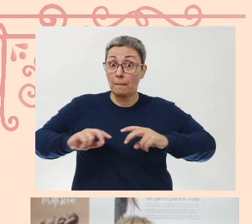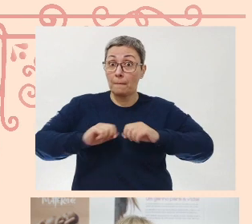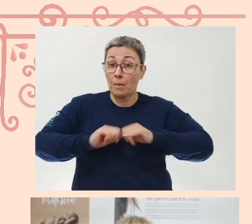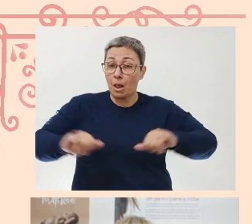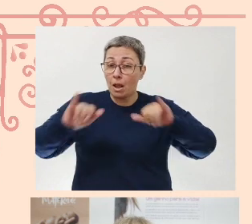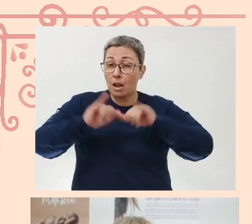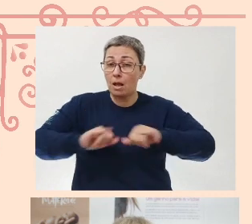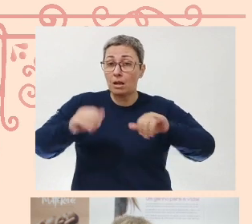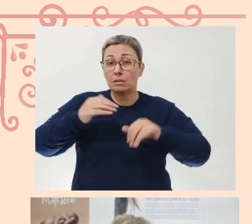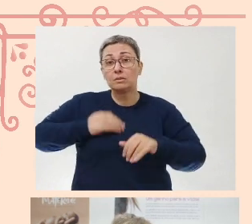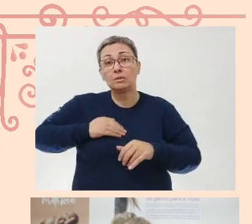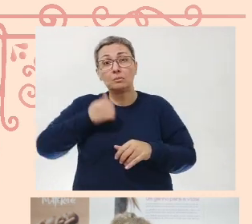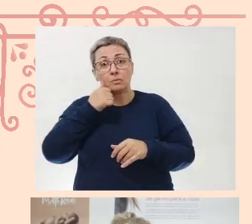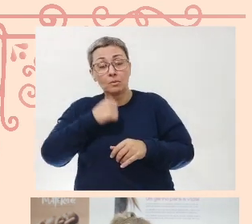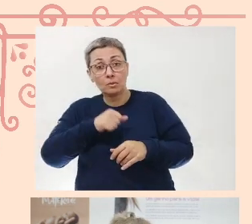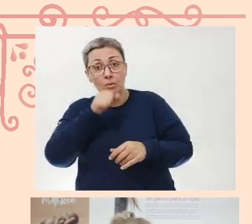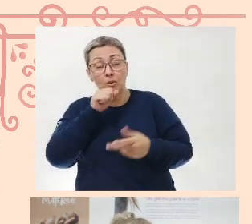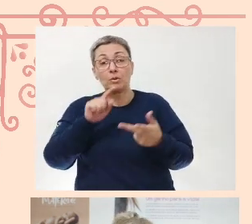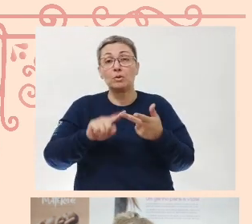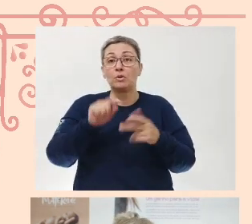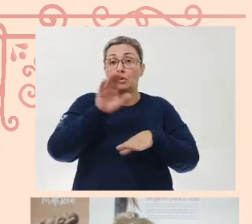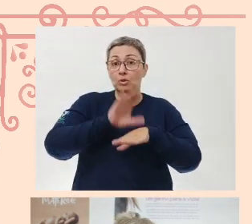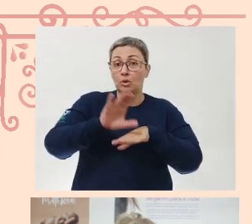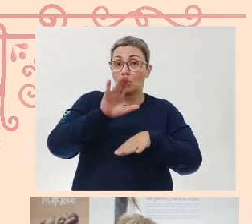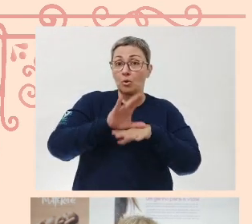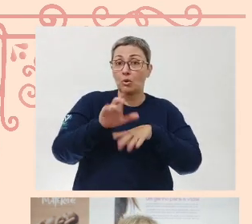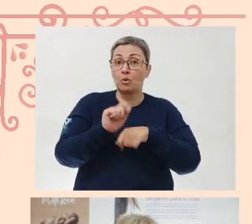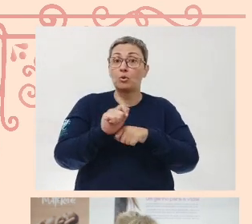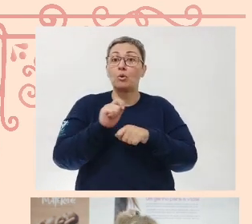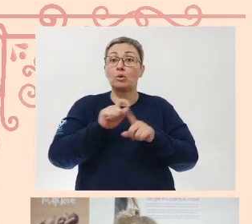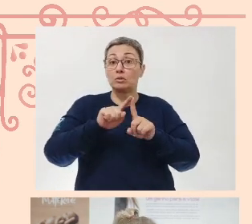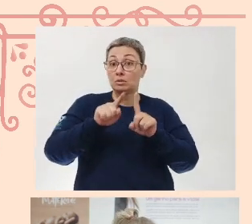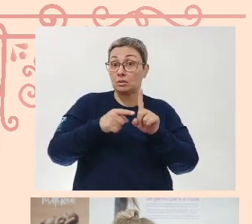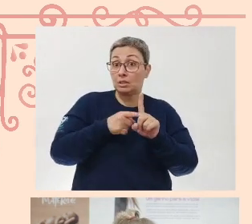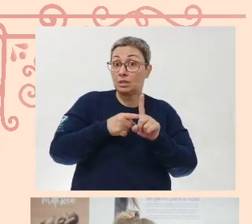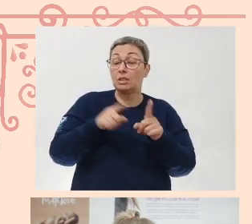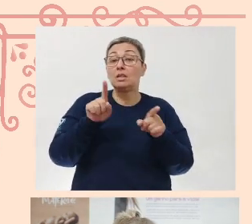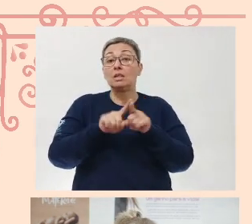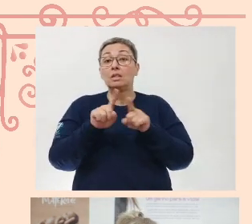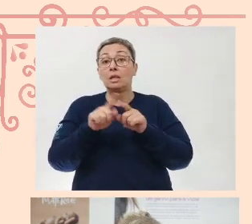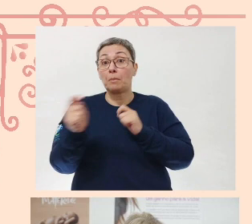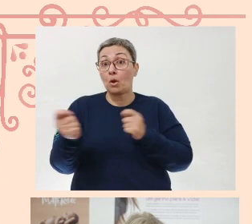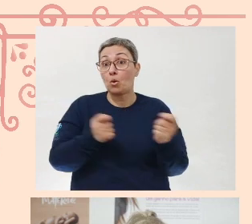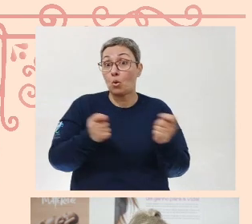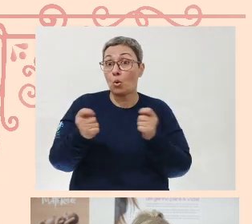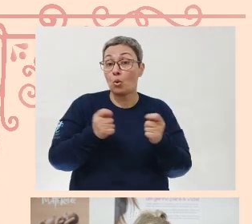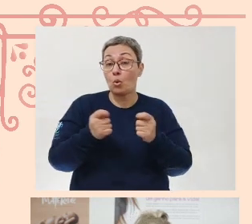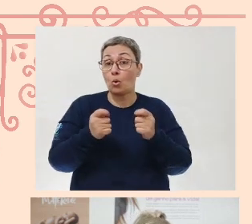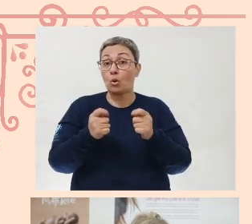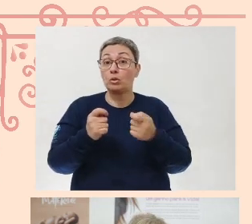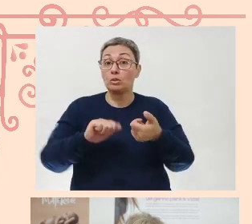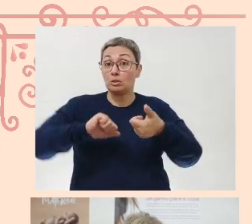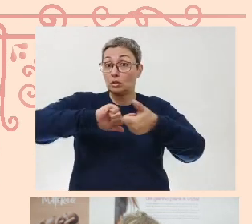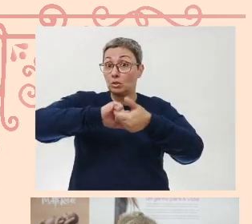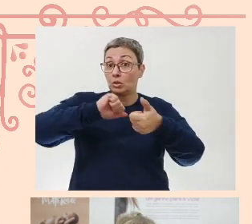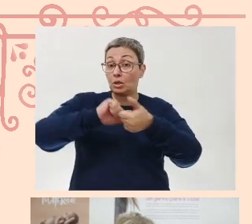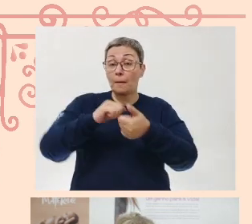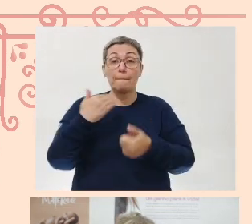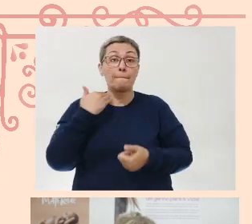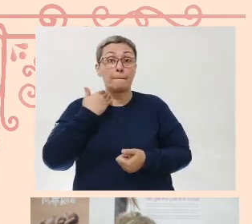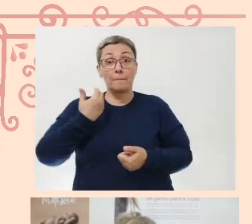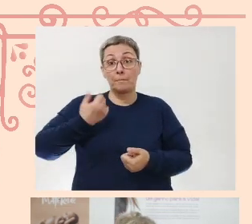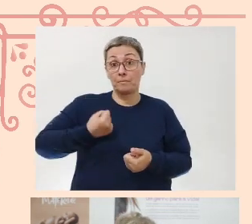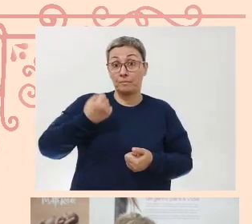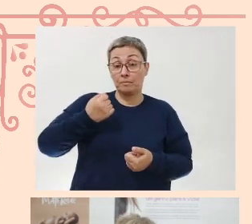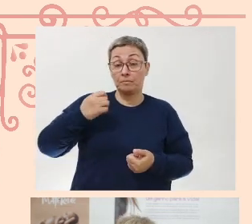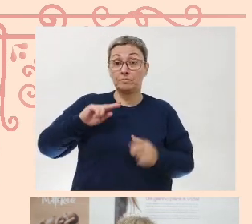de multiplicadores do aleitamento materno, o curso de gestantes e o curso de controle de qualidade em banco de